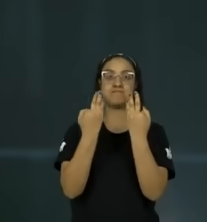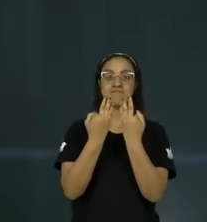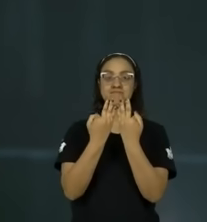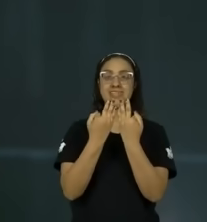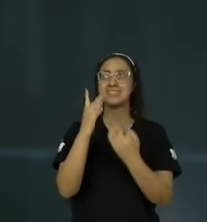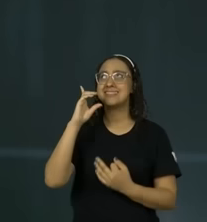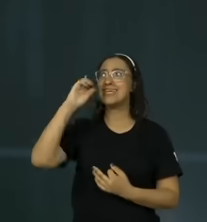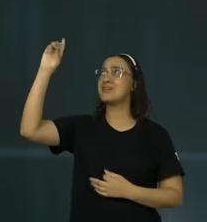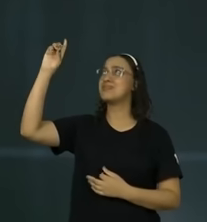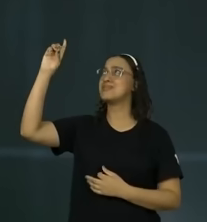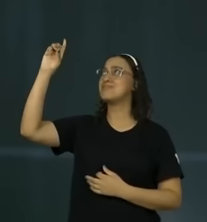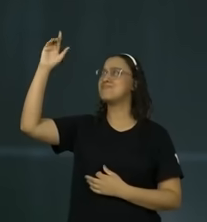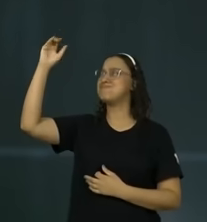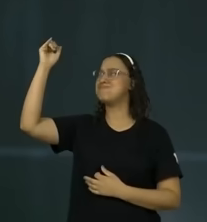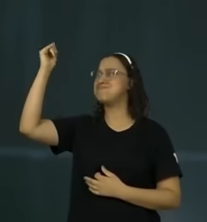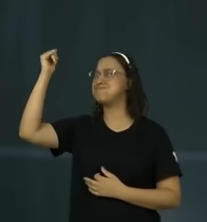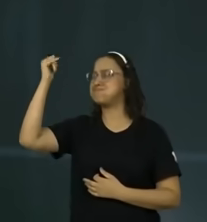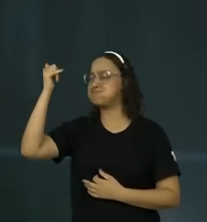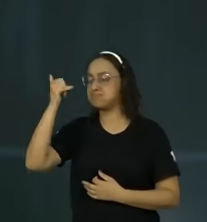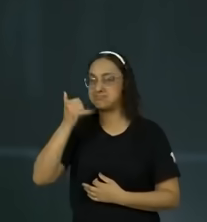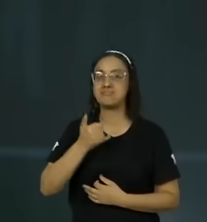comigo, preste atenção.